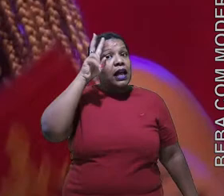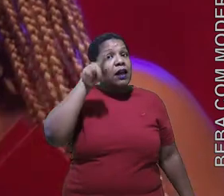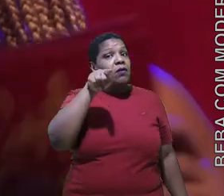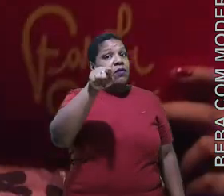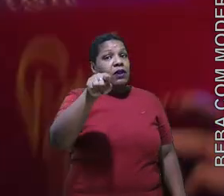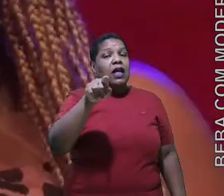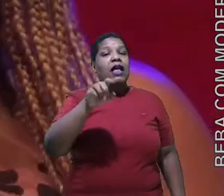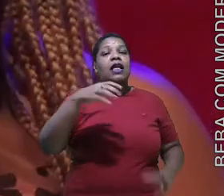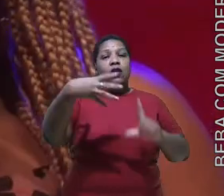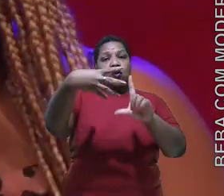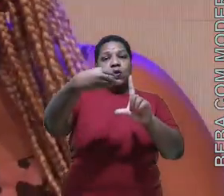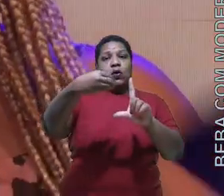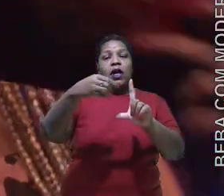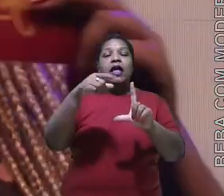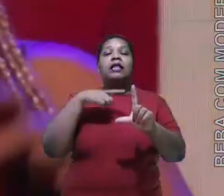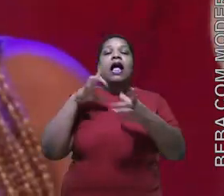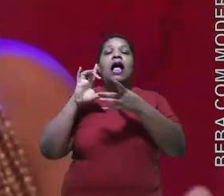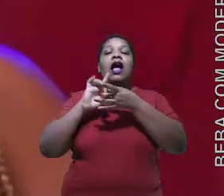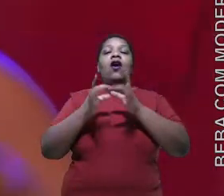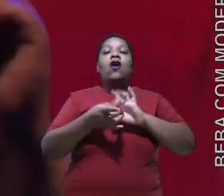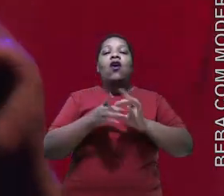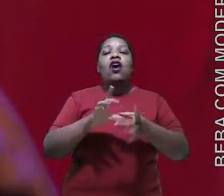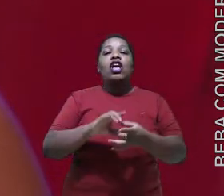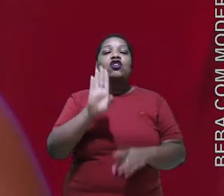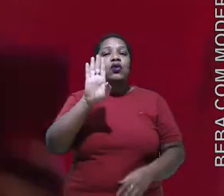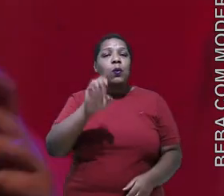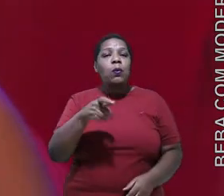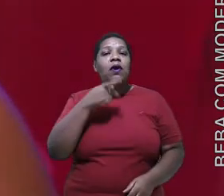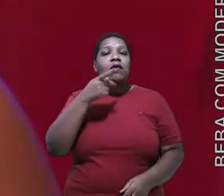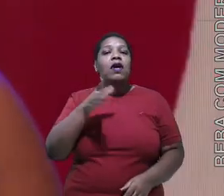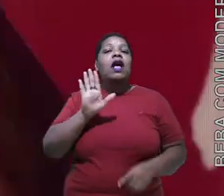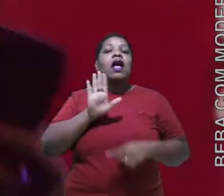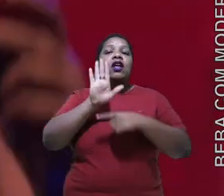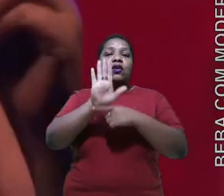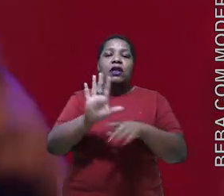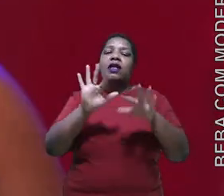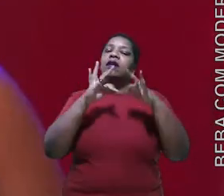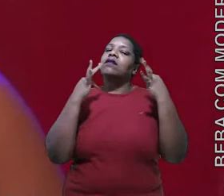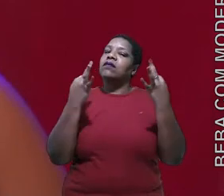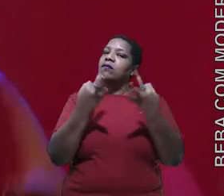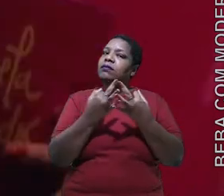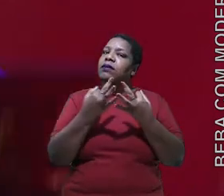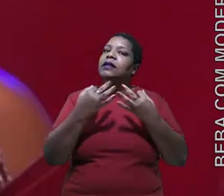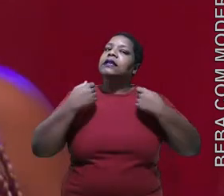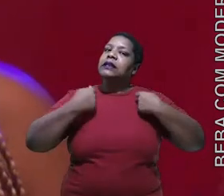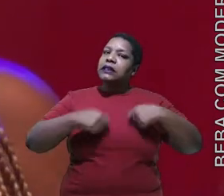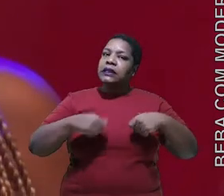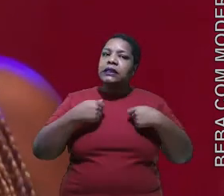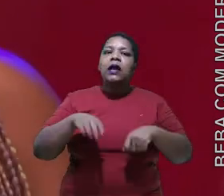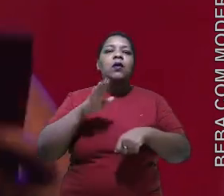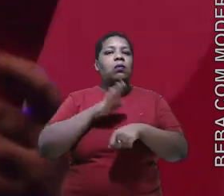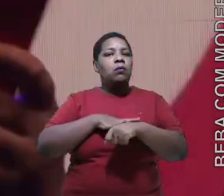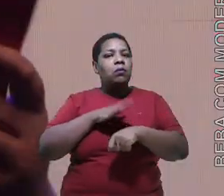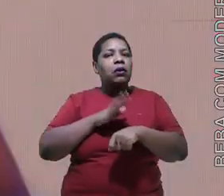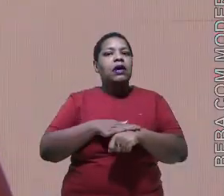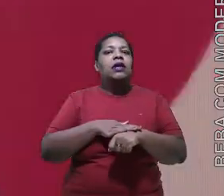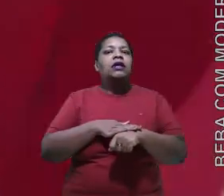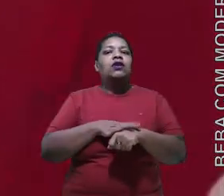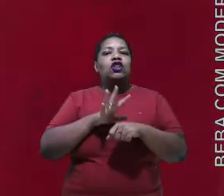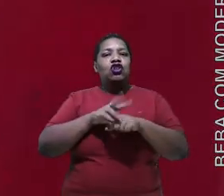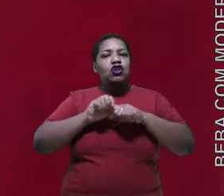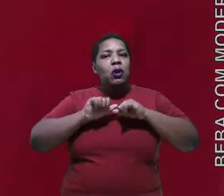também sobre o QR Code da corrente do bem que eu como já falei antes é para ajudar as famílias que estão passando necessidades nesse momento de pandemia